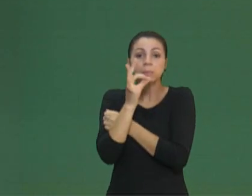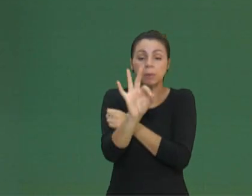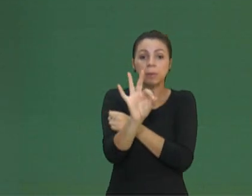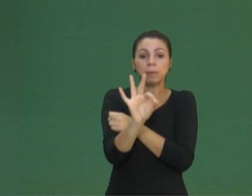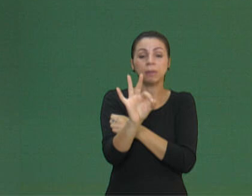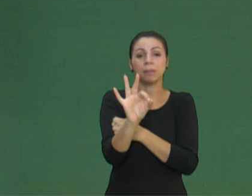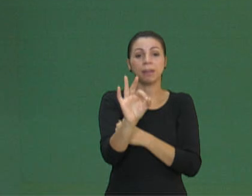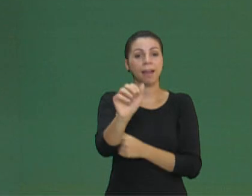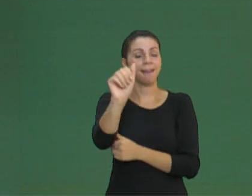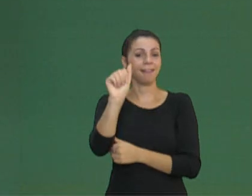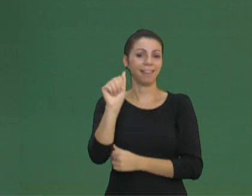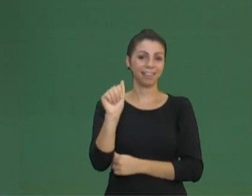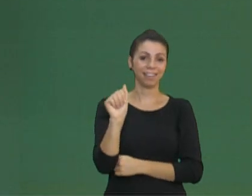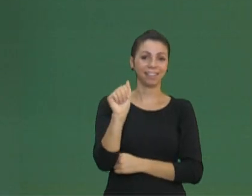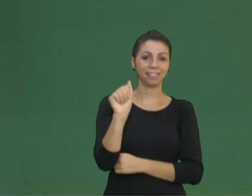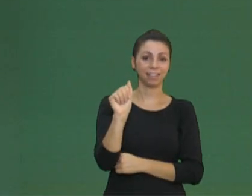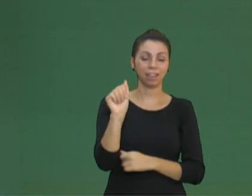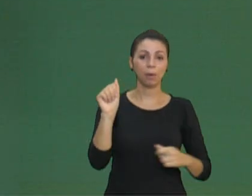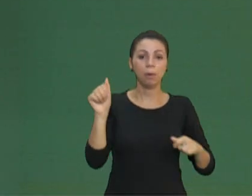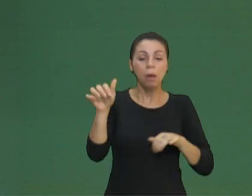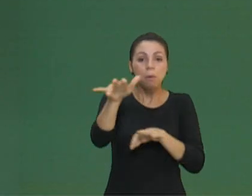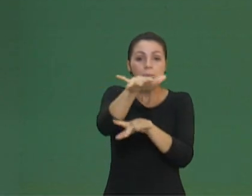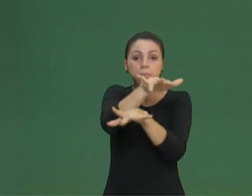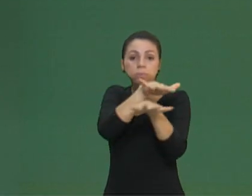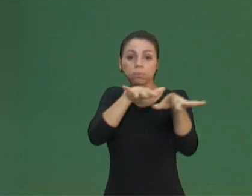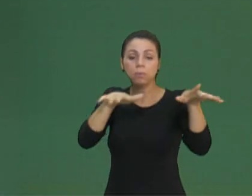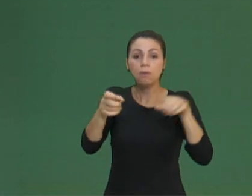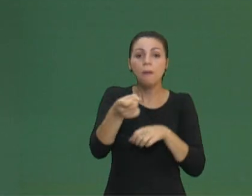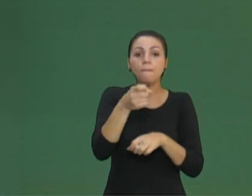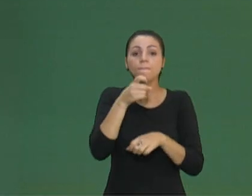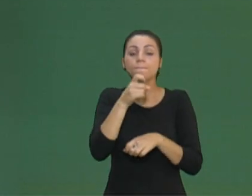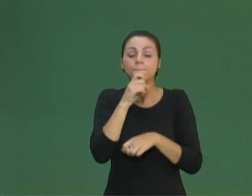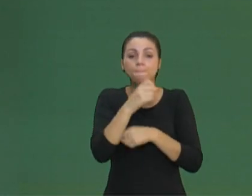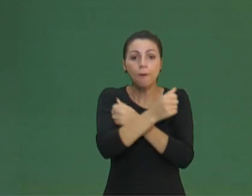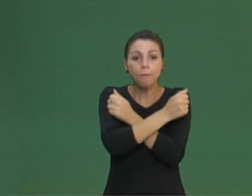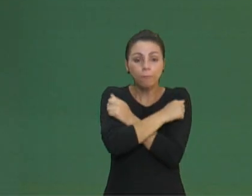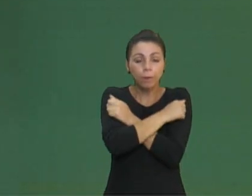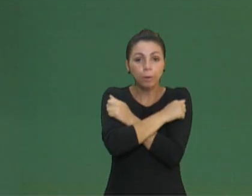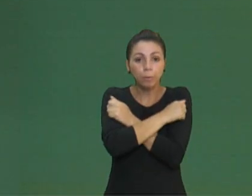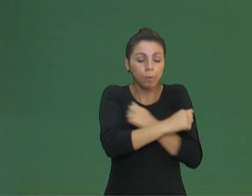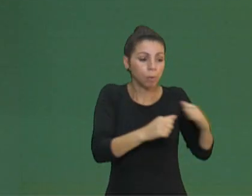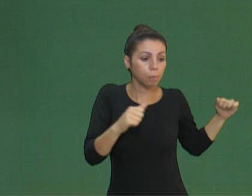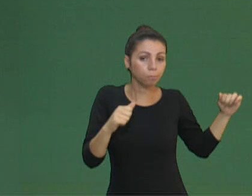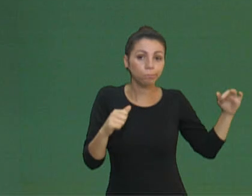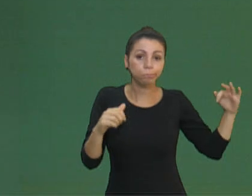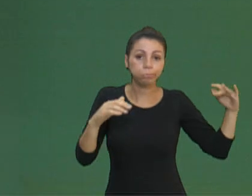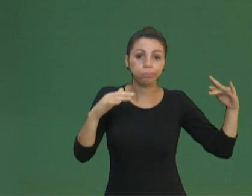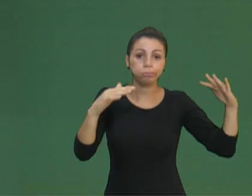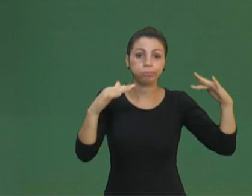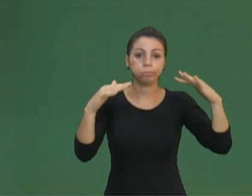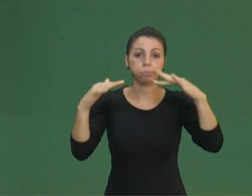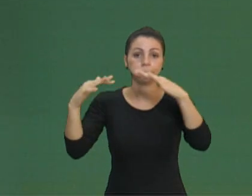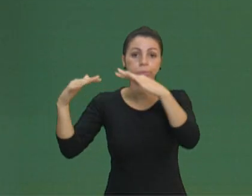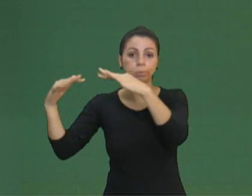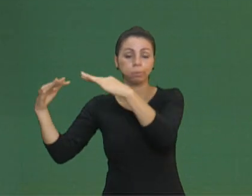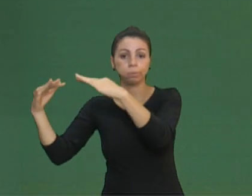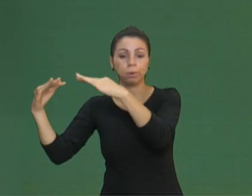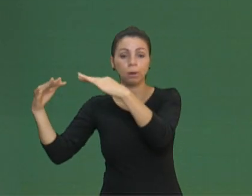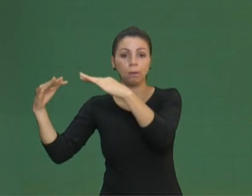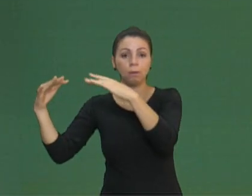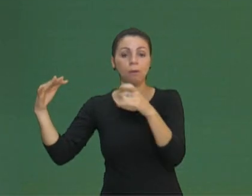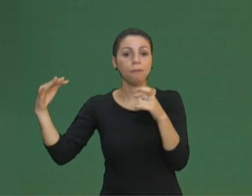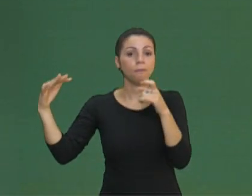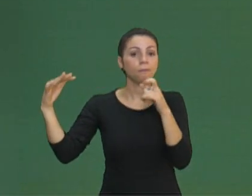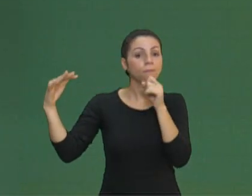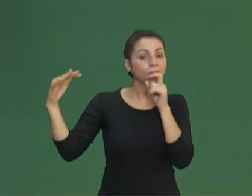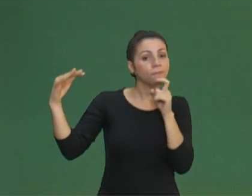Frentes frias são formadas, né, quando uma massa de ar frio vem fazendo aquela de ar quente ir embora. Beleza,